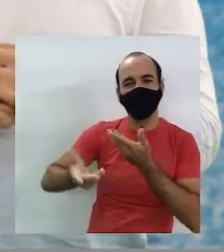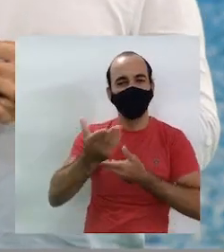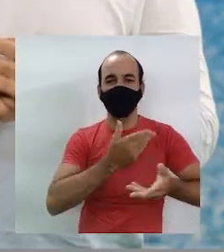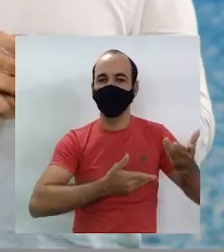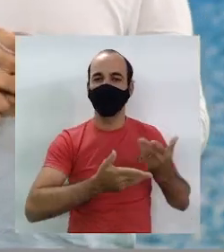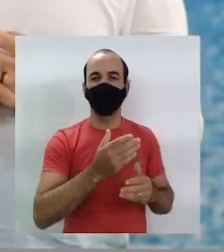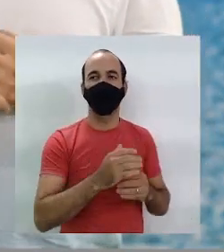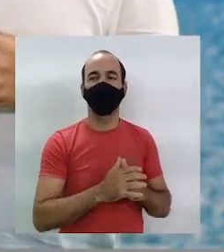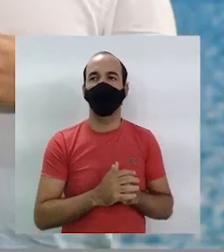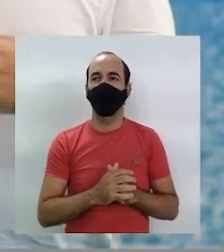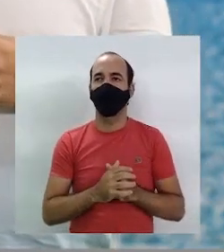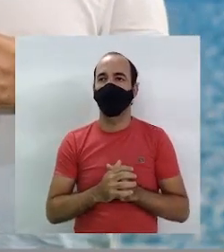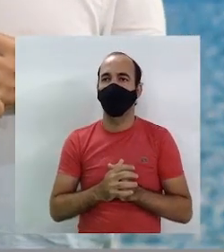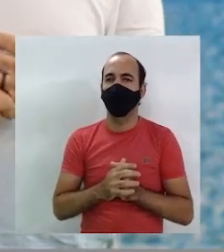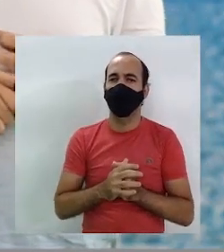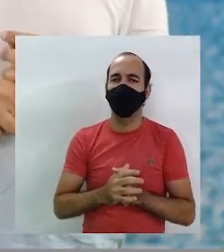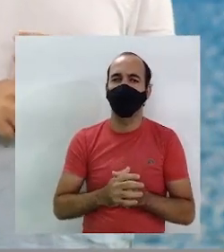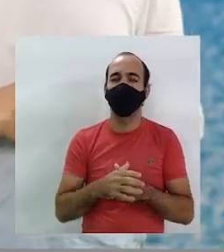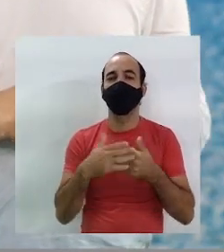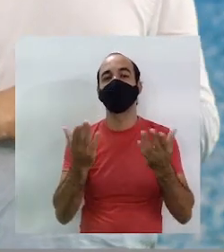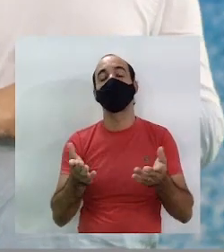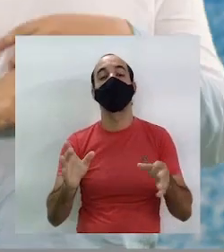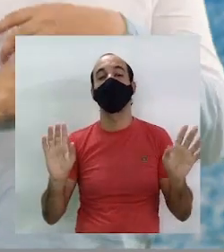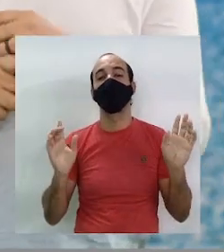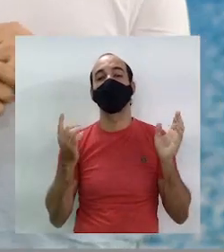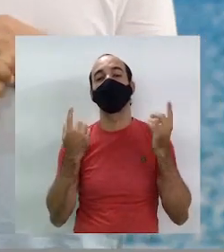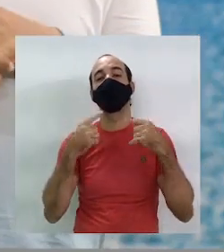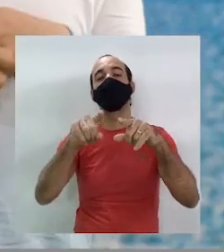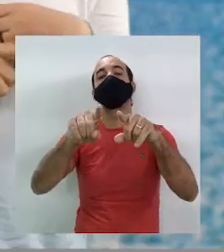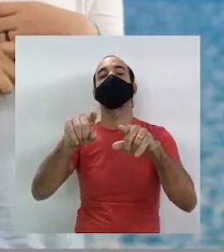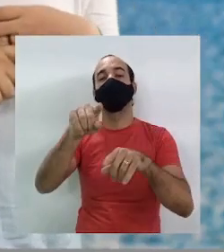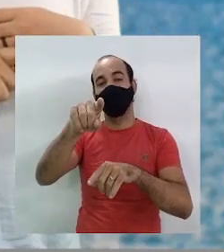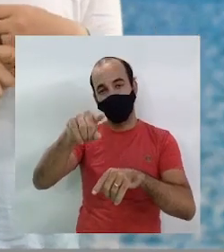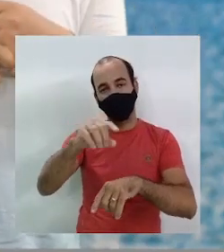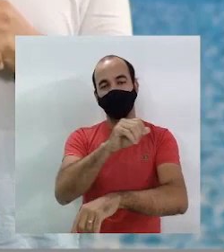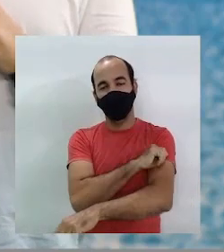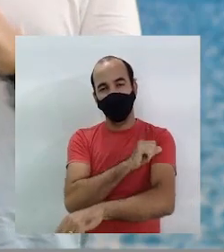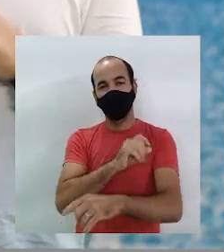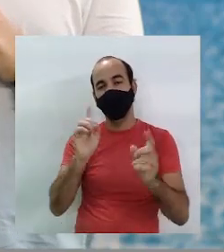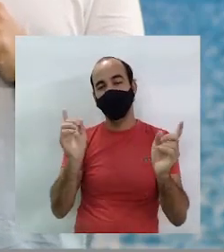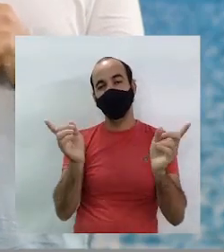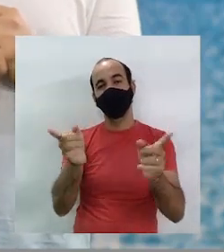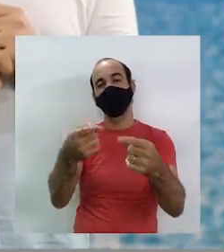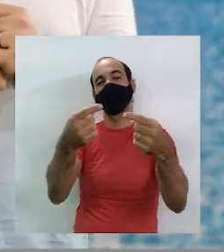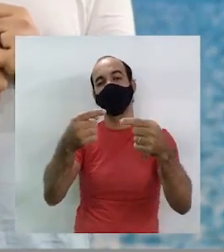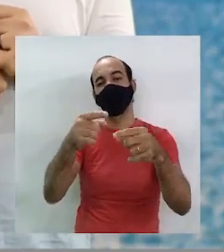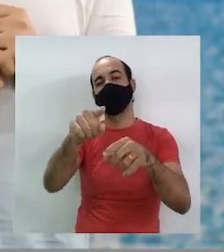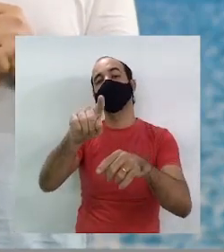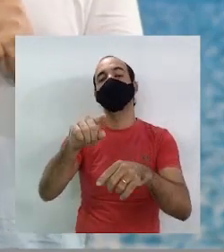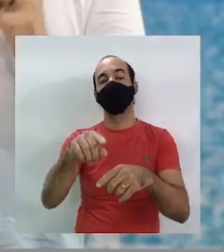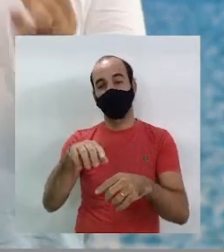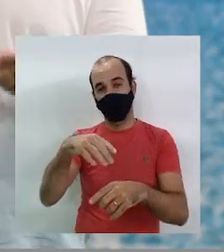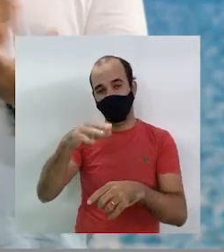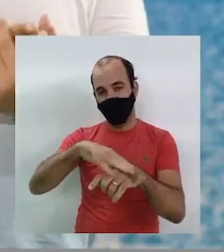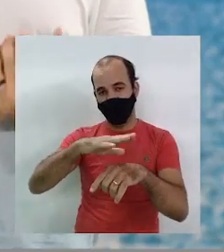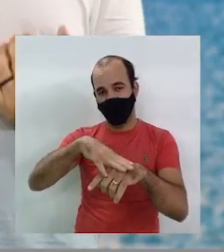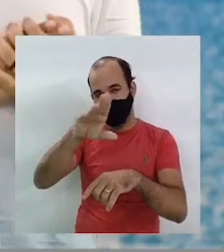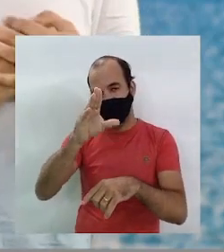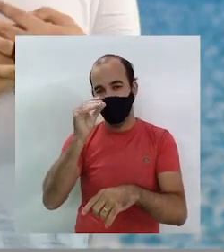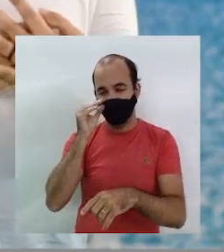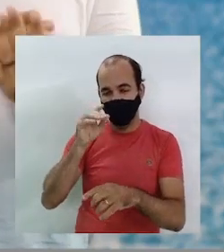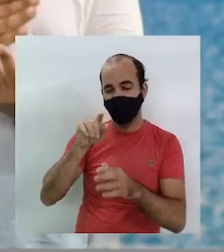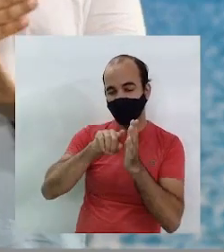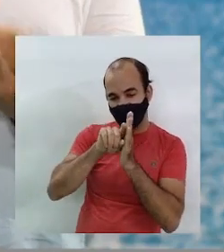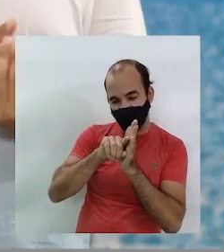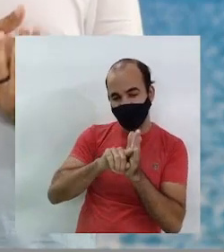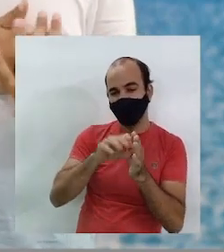Ô, professor, qual o desafio o senhor deixaria para o nosso estudante em torno de estudar um pouco mais sobre Francisco Brenan? Qual o desafio?